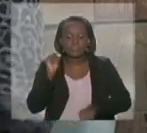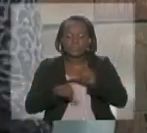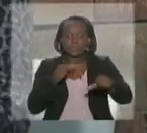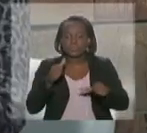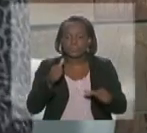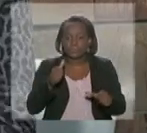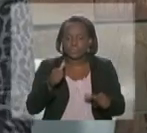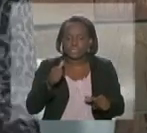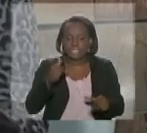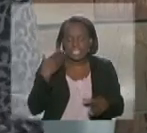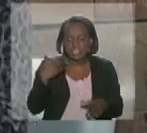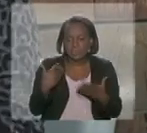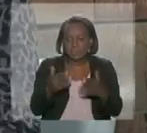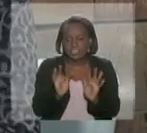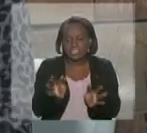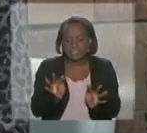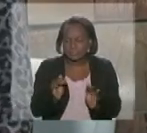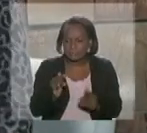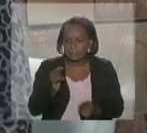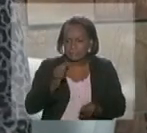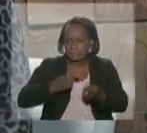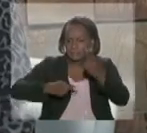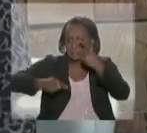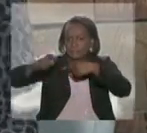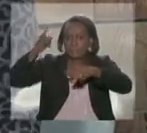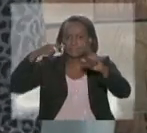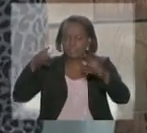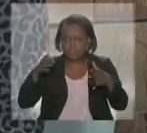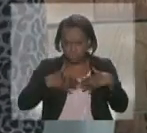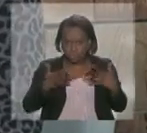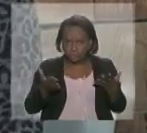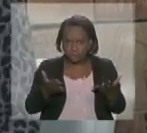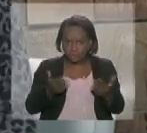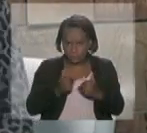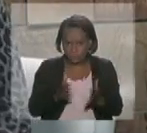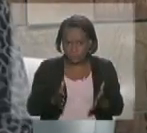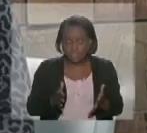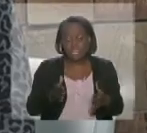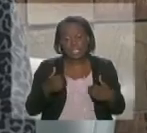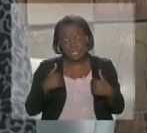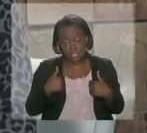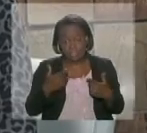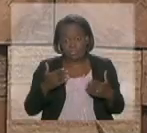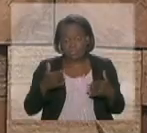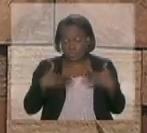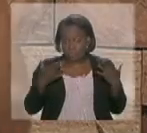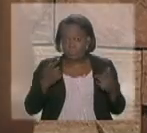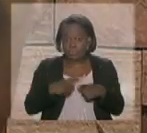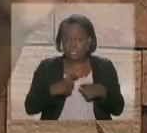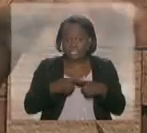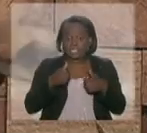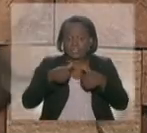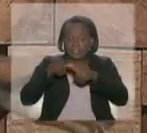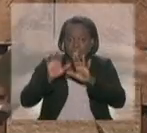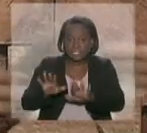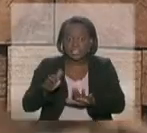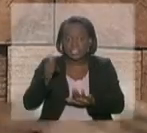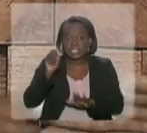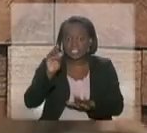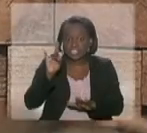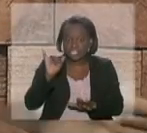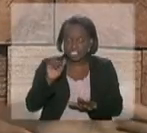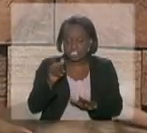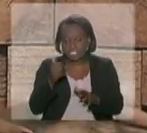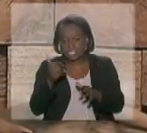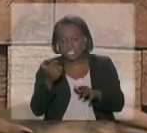aí como é que foi a virada pro papel crescer tanto você se assustou para começar olha eu me assustei logo assim porque eu fiquei